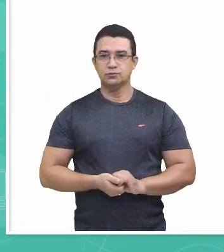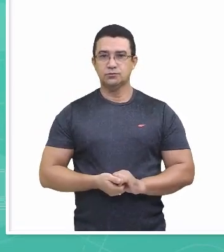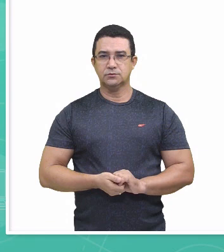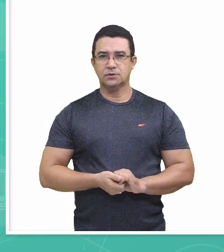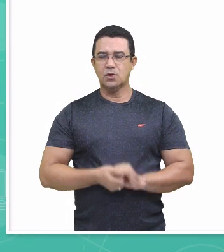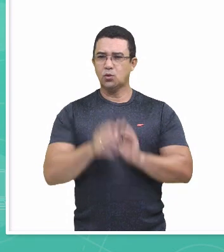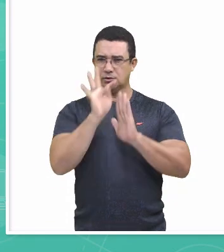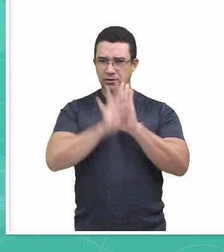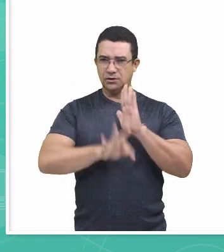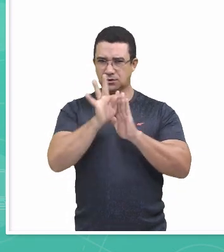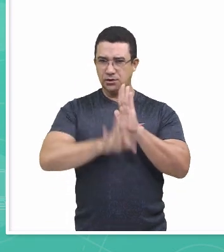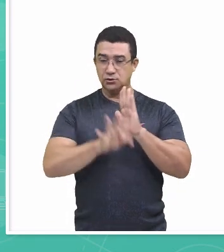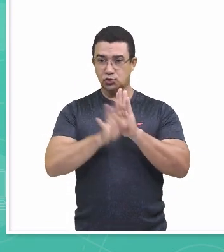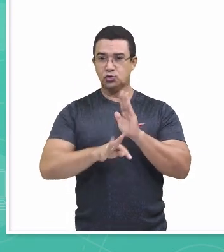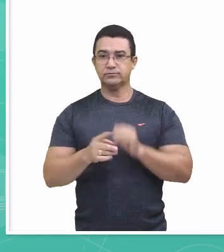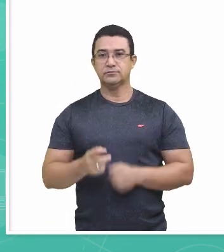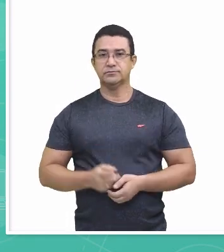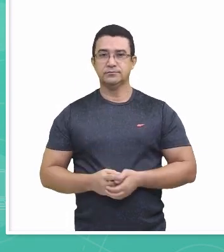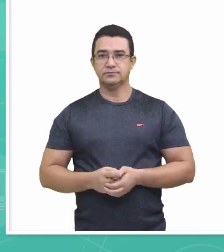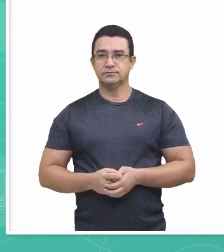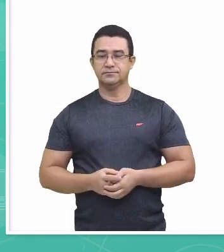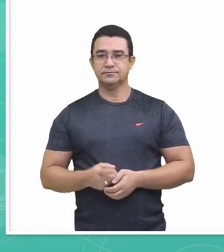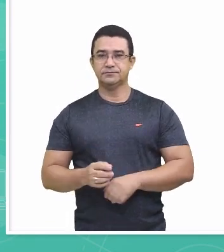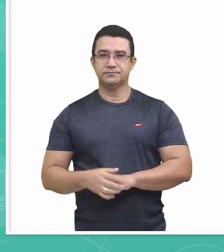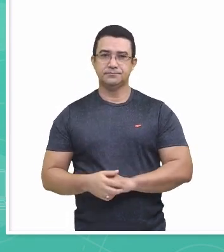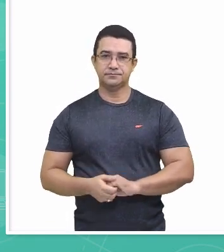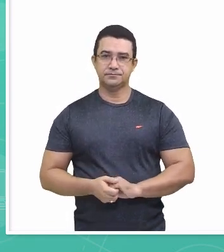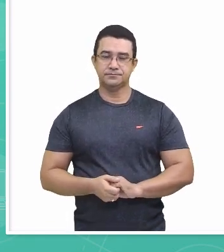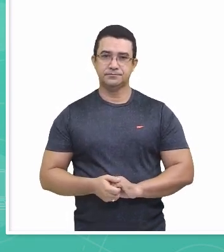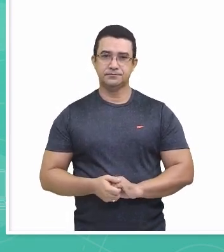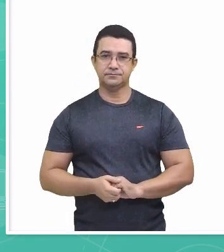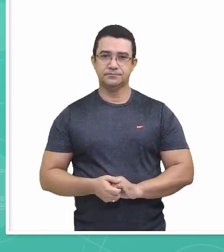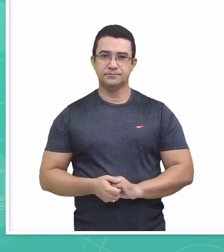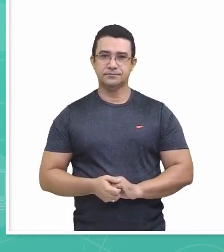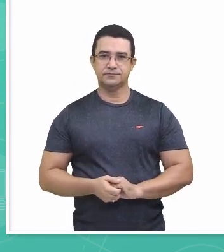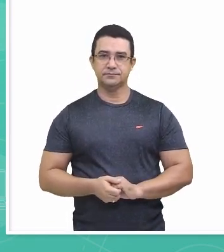O texto da primeira questão, vamos lá. Primeira questão